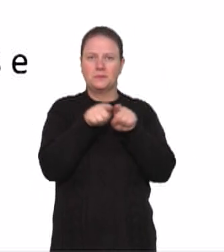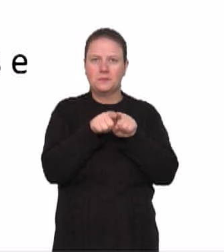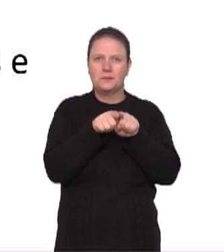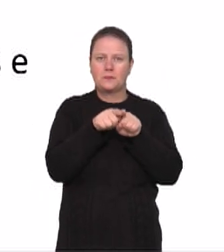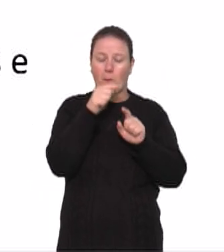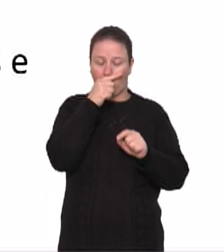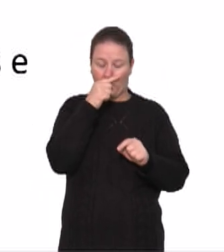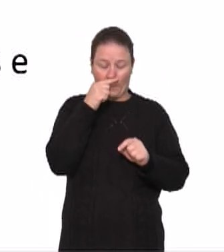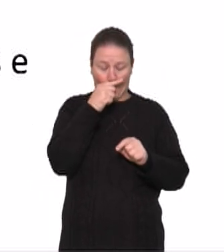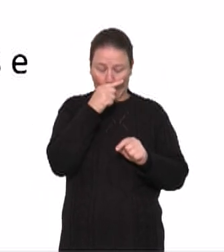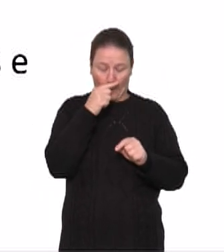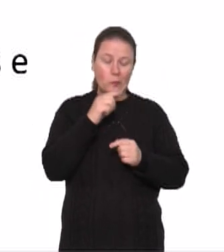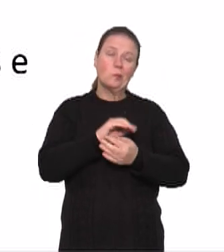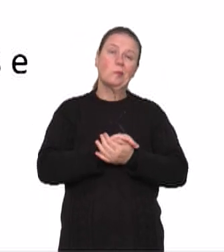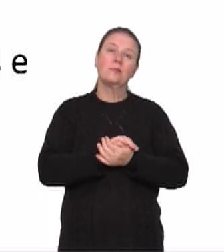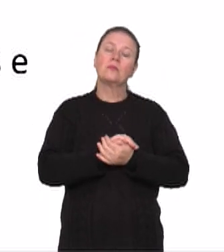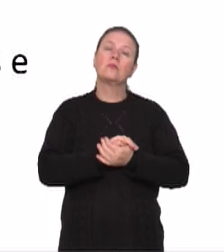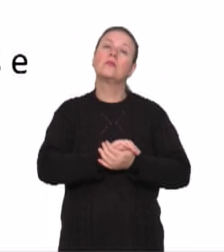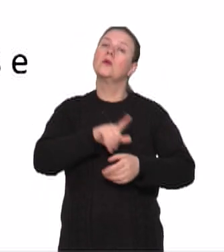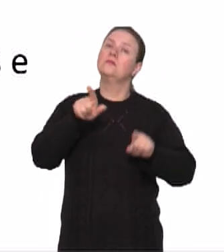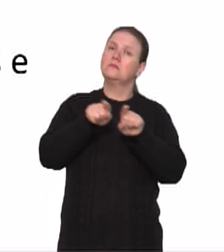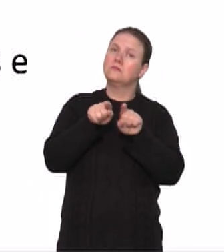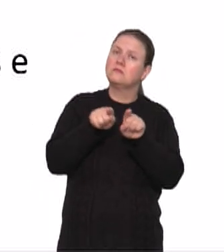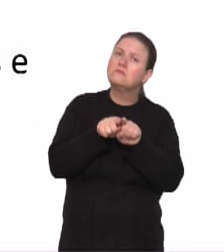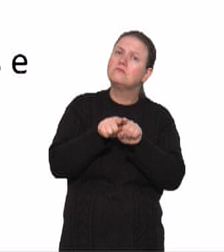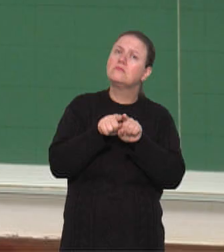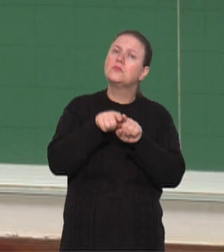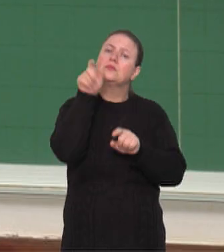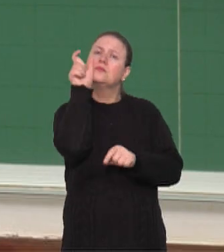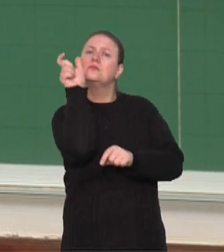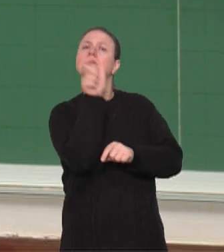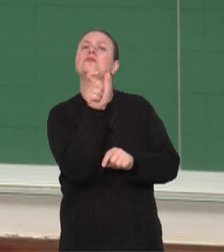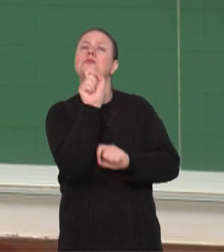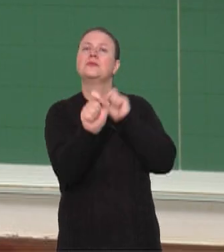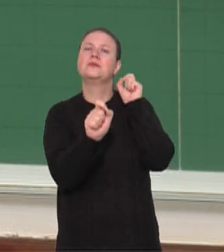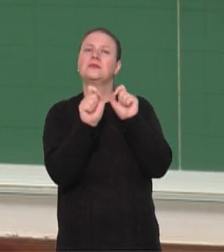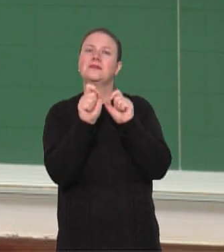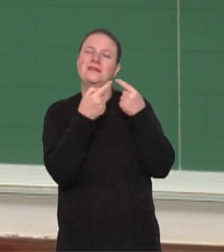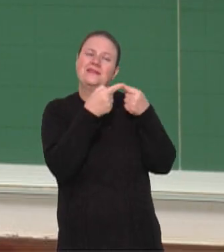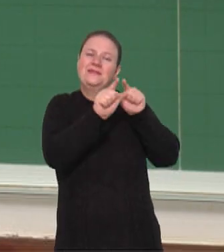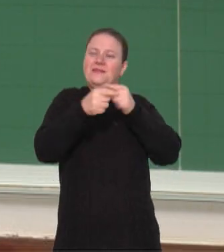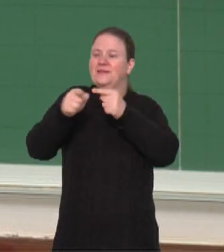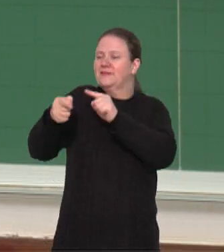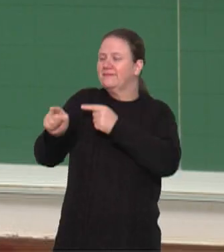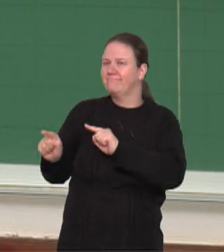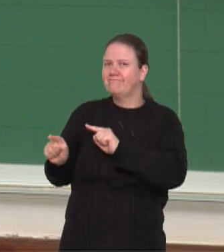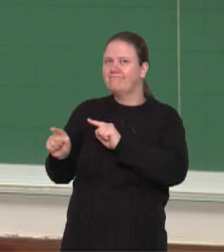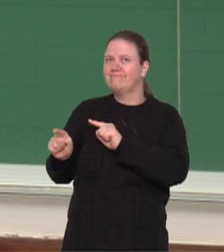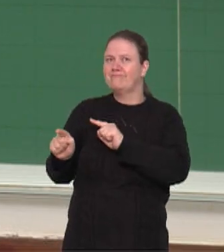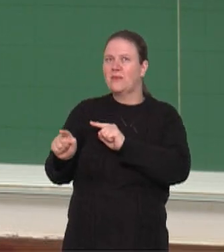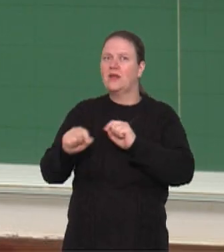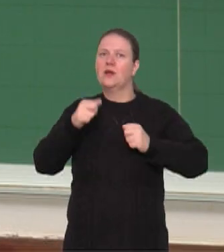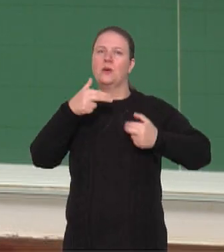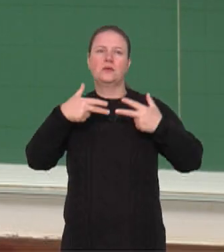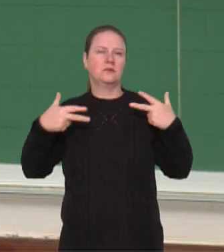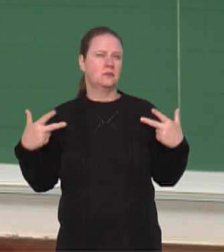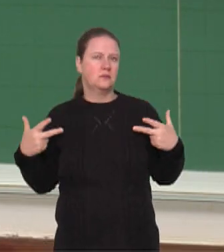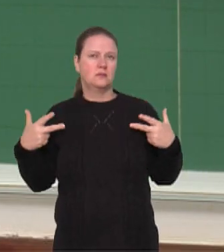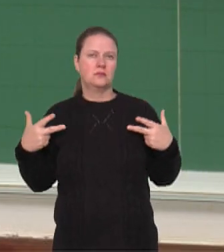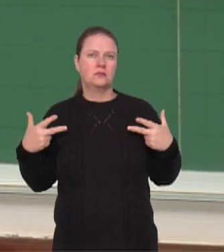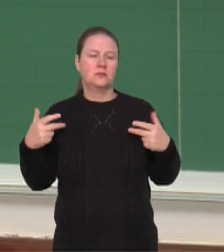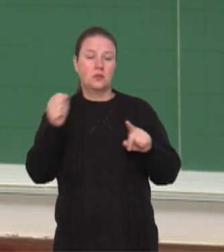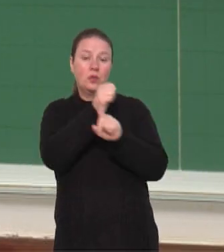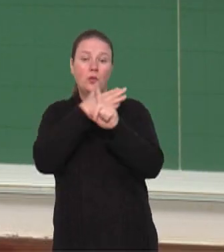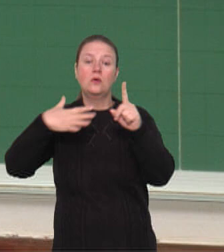a farsa, ela tem assim uma intenção maior de realmente ridicularizar determinada situação